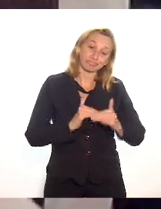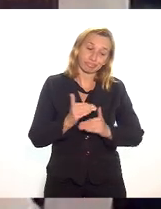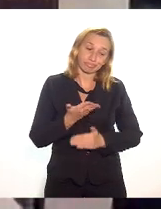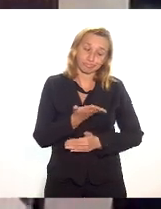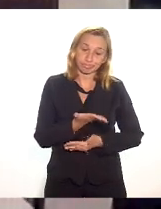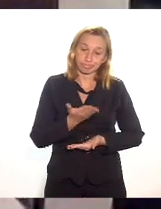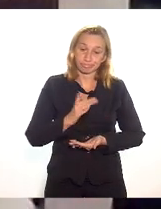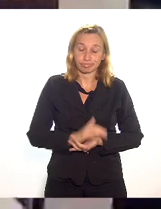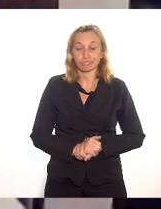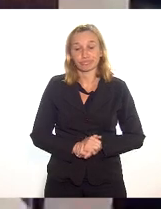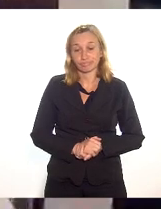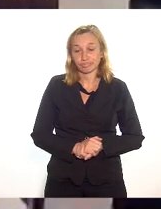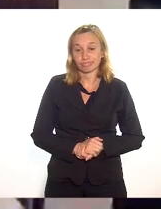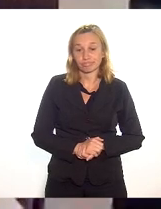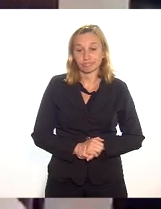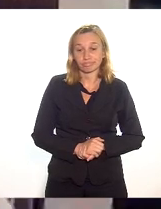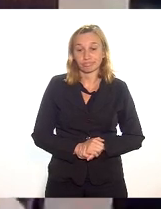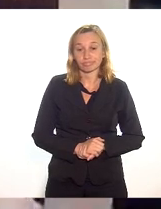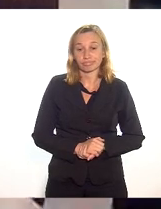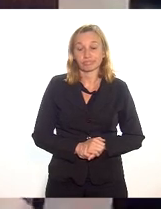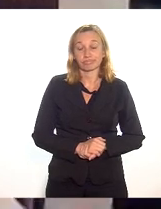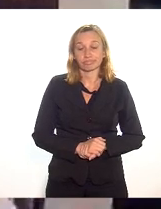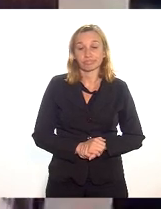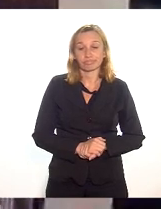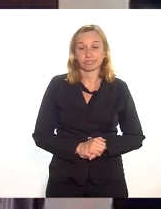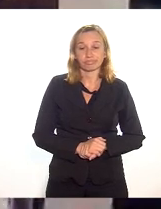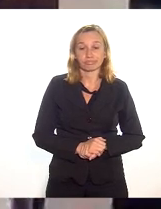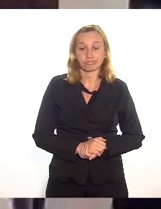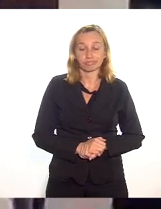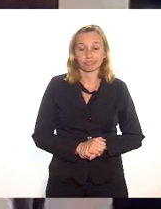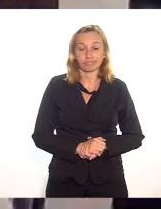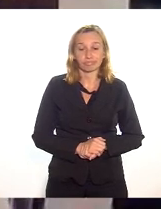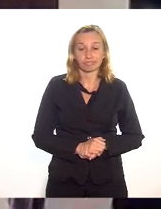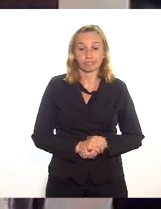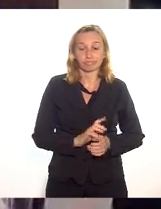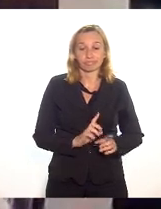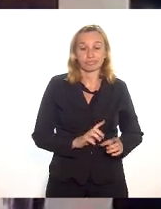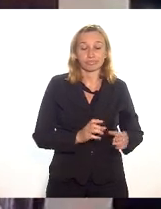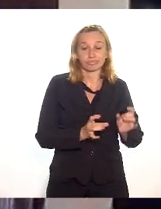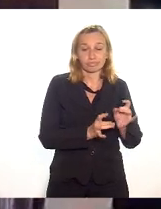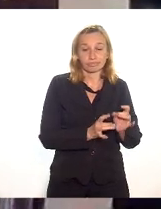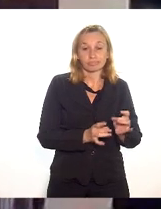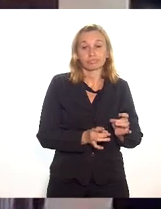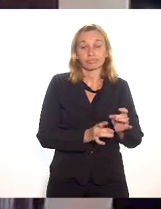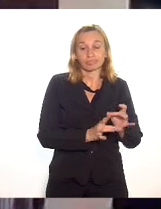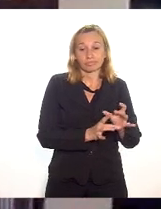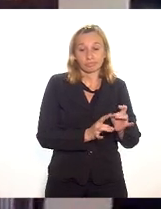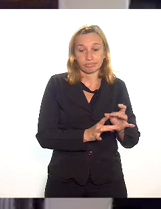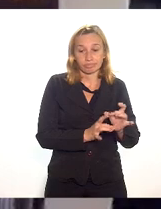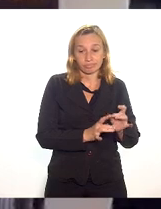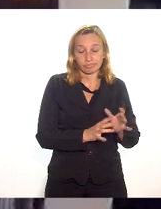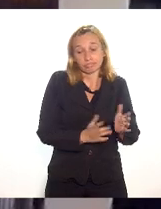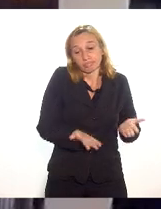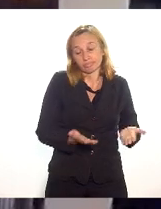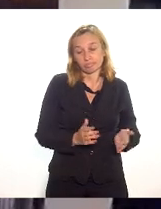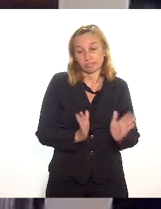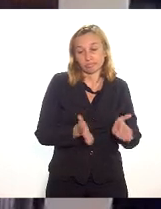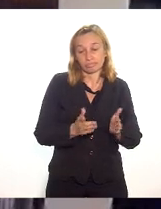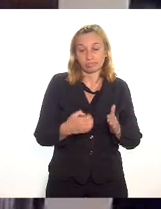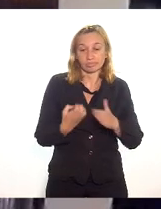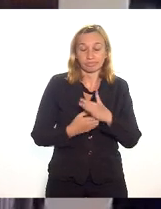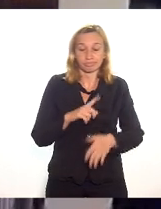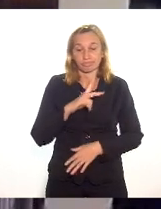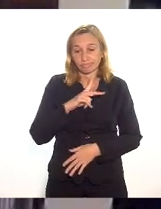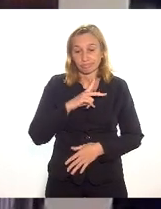terceirização passando exatamente para as mãos da iniciativa privada. E aí realmente começa a insatisfação